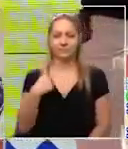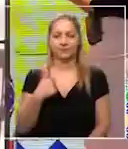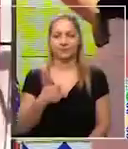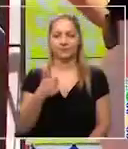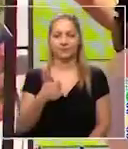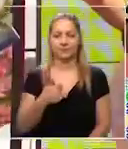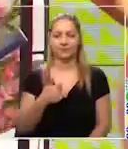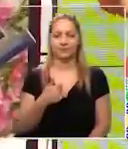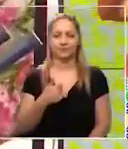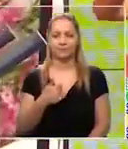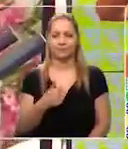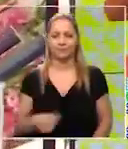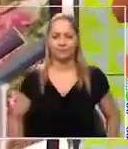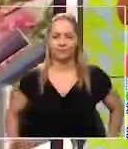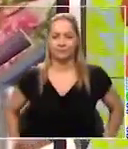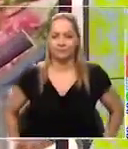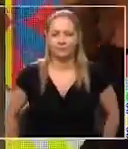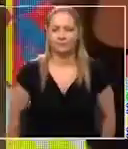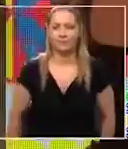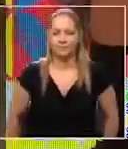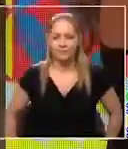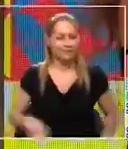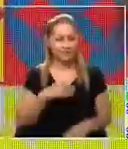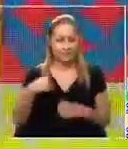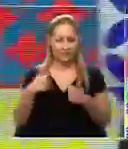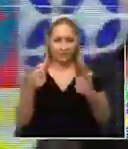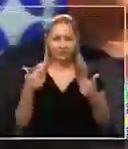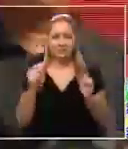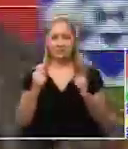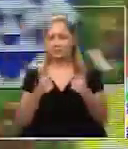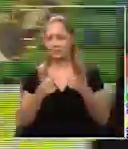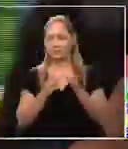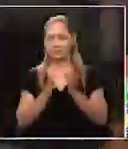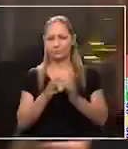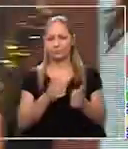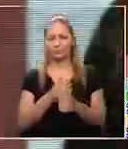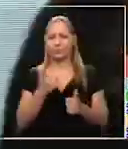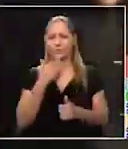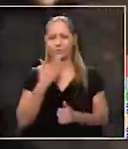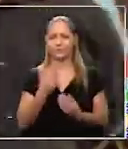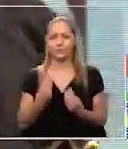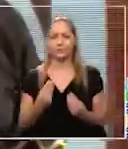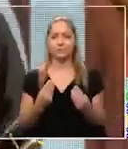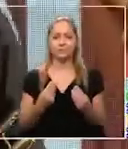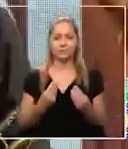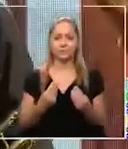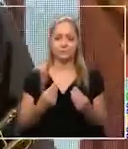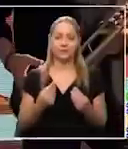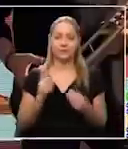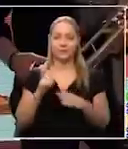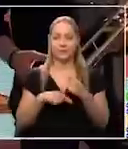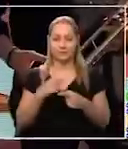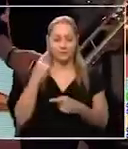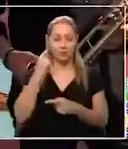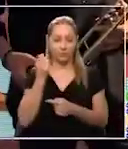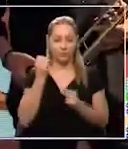obrigada. Tudo bom para aí, então? Ah, tudo bom, tudo bom. Muito obrigada, que maravilha. Vamos ouvir mais um tema, não é? Vamos